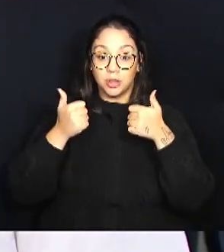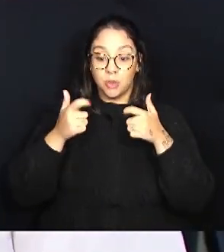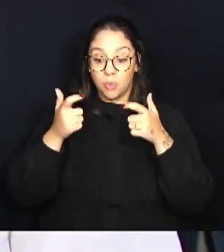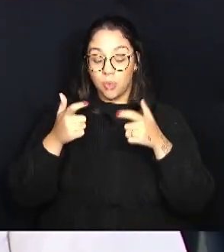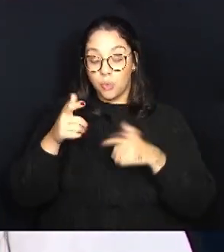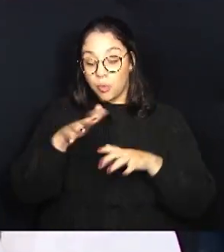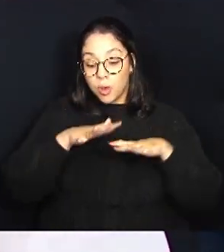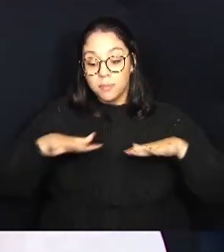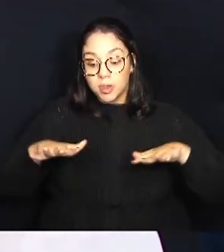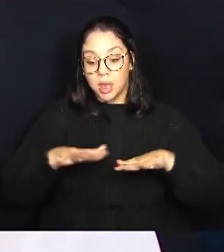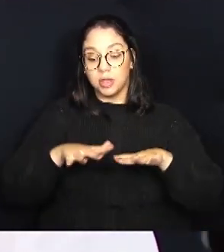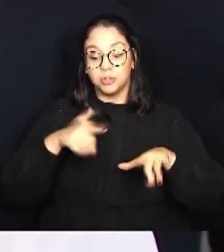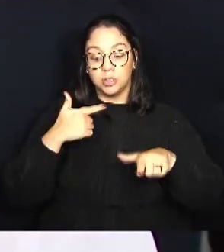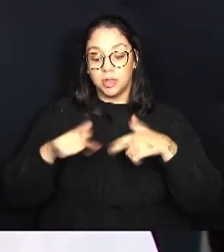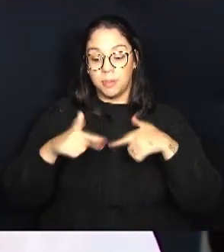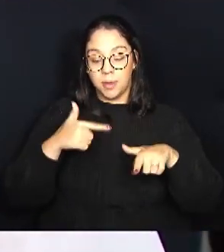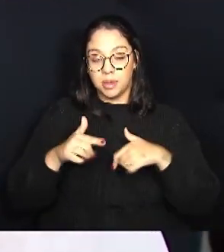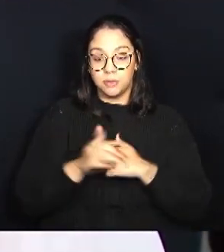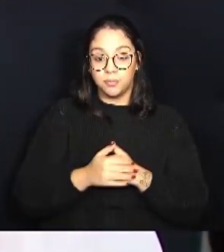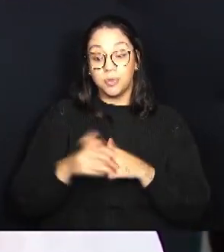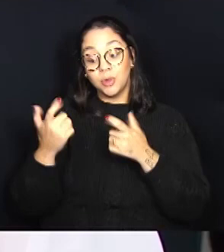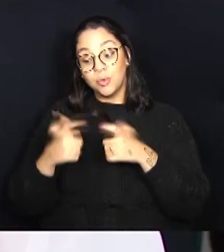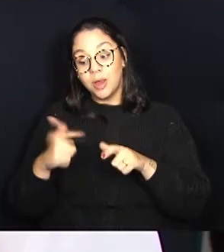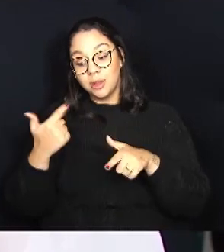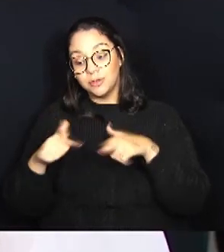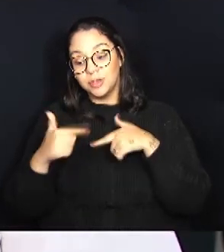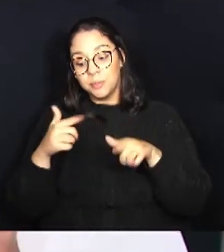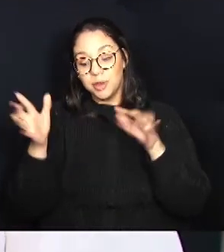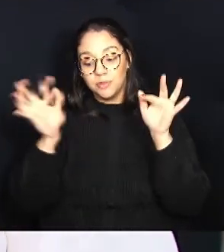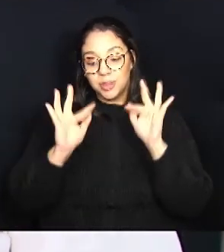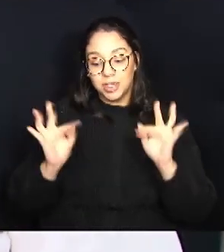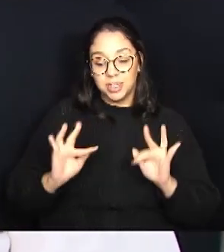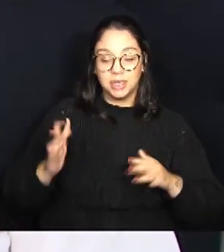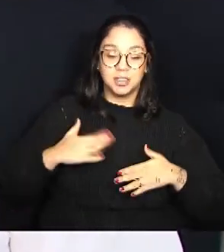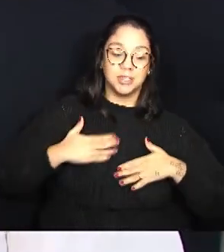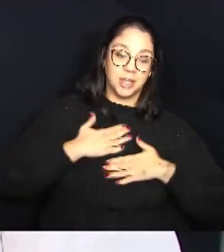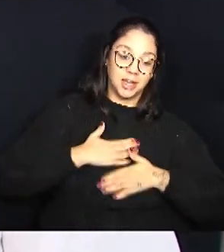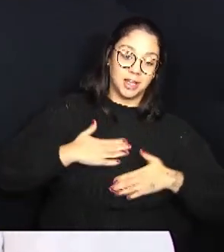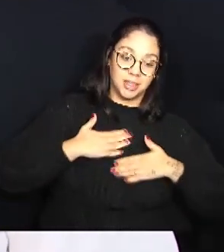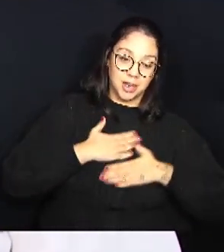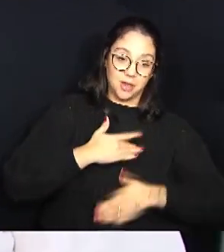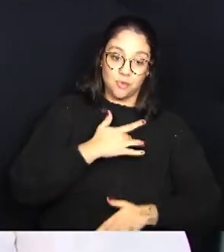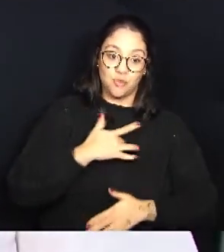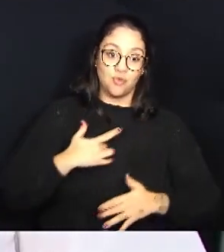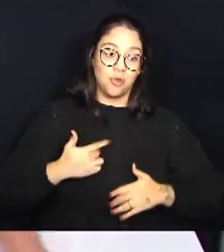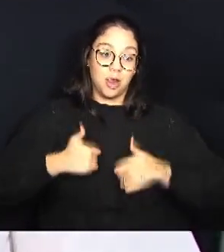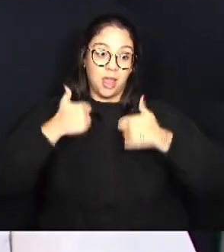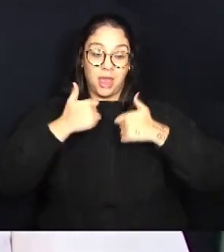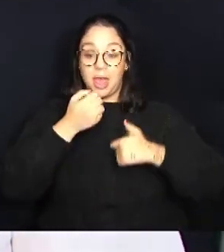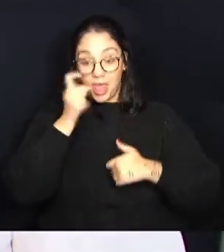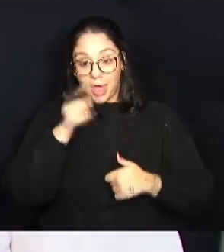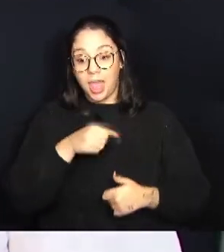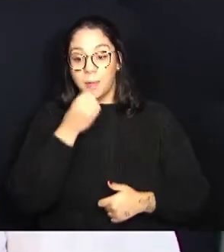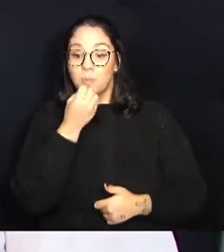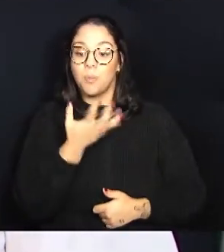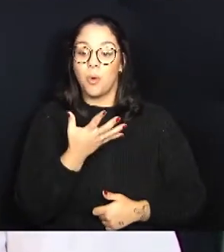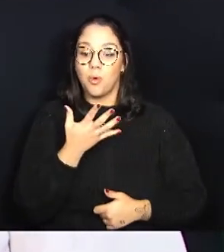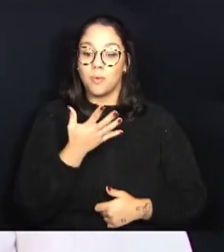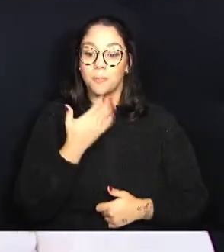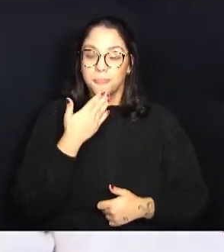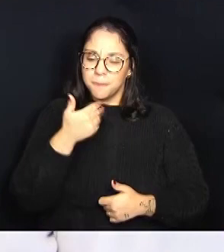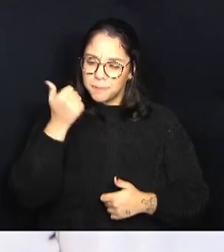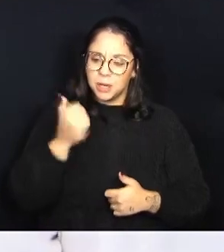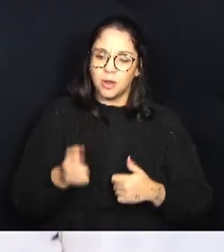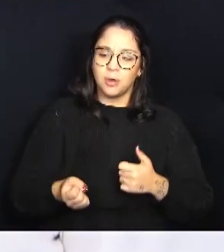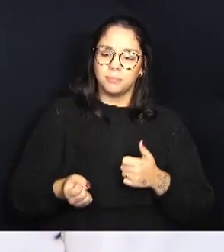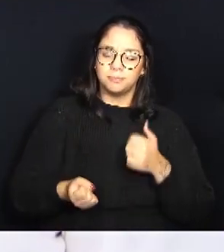organizacional. Trabalhar num ambiente feliz, agradável, saudável, é bom, né? Aumenta a produtividade e